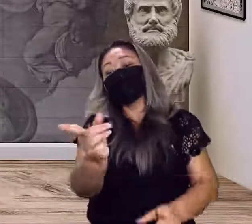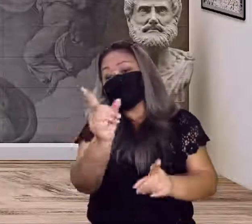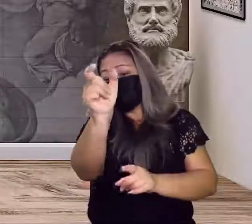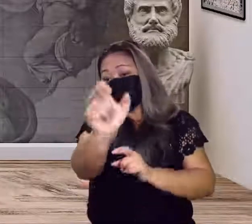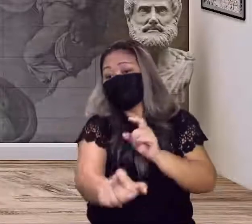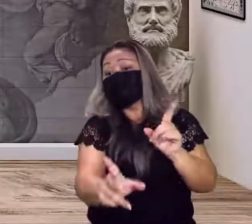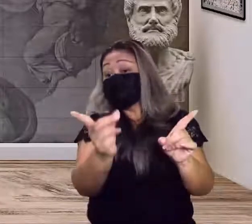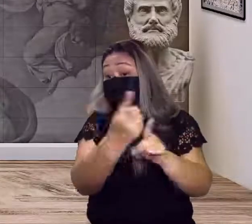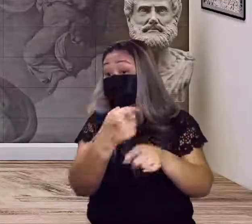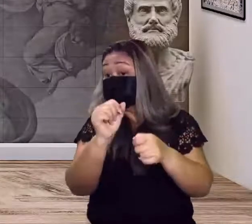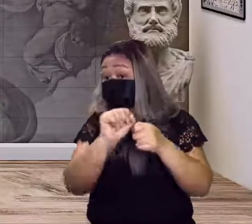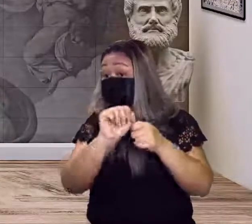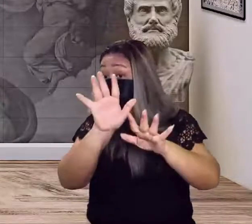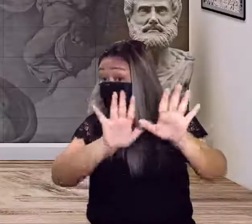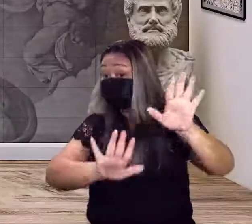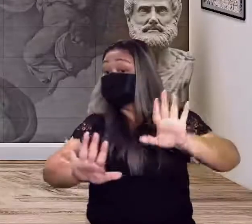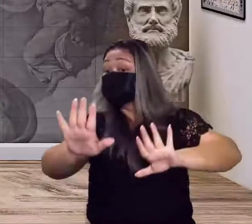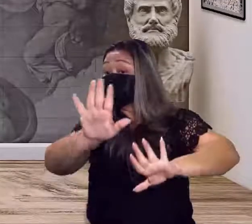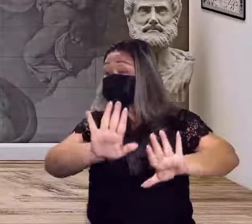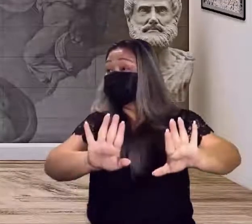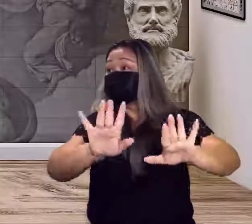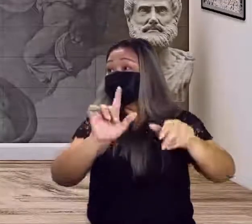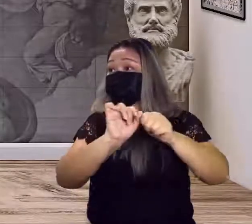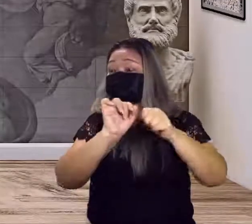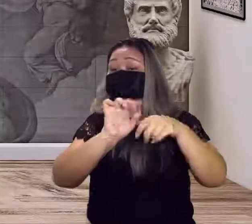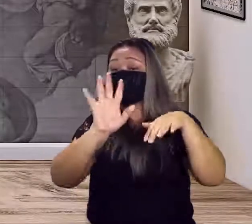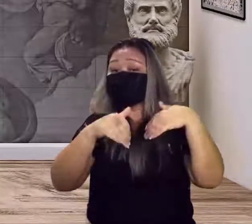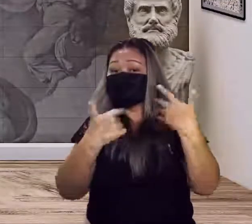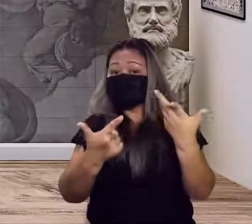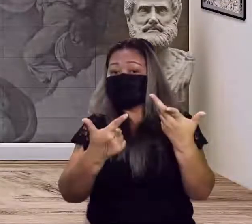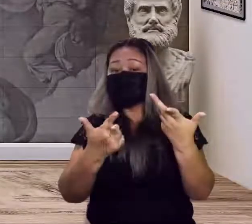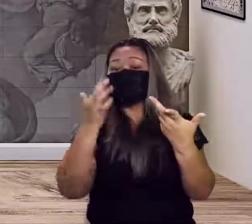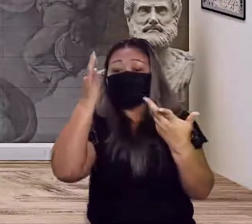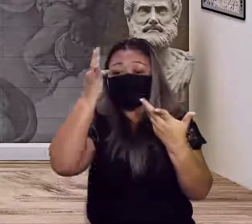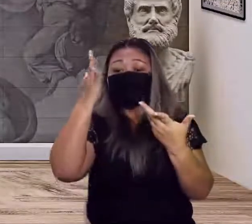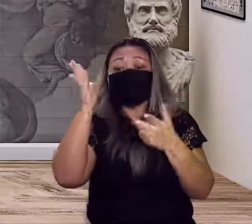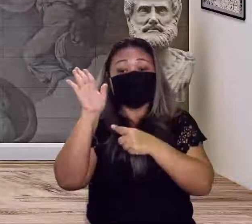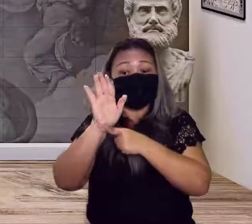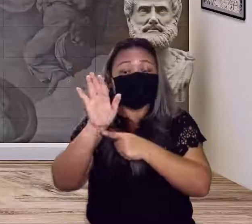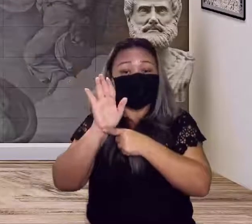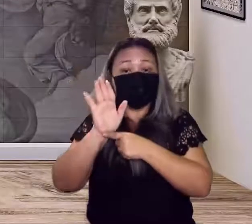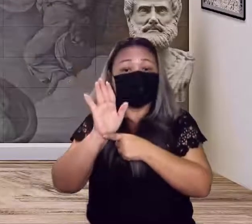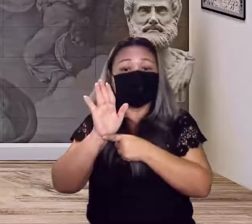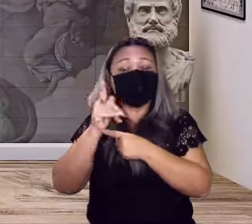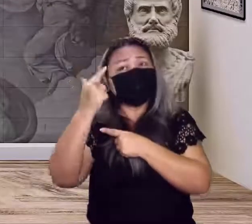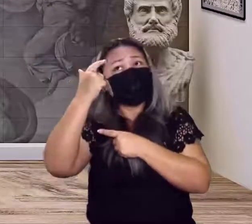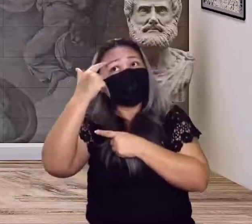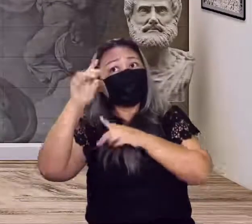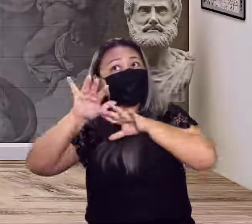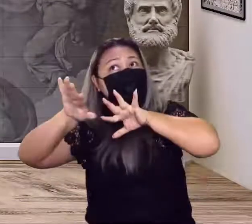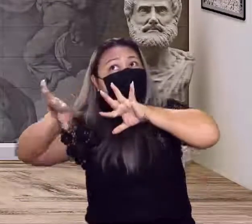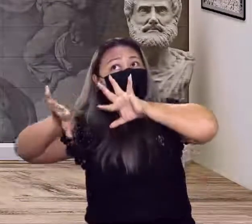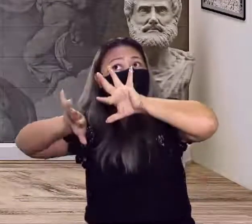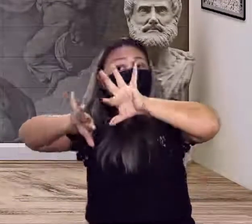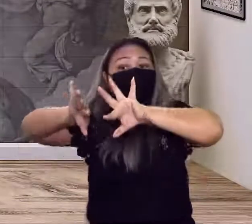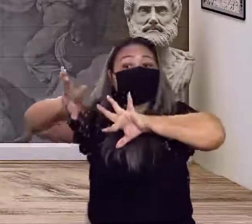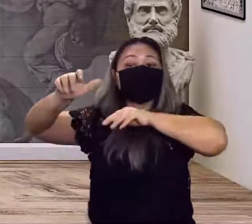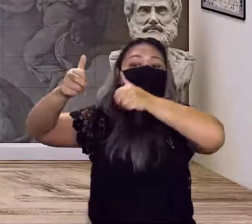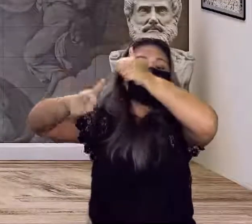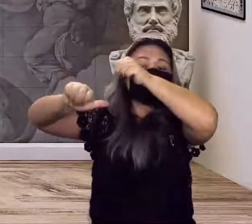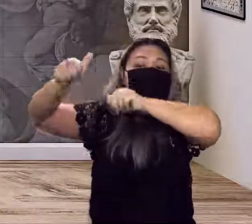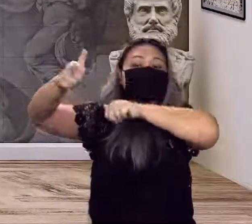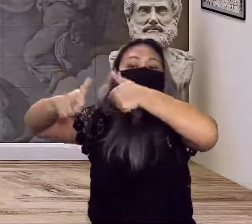realidade. Tome cuidado. É nesse sentido para você, ó. Viu como a filosofia ajuda você ter discernimento das coisas para